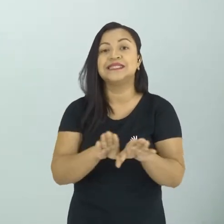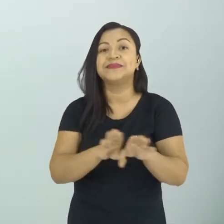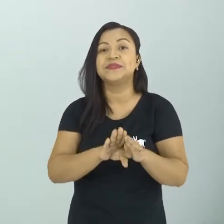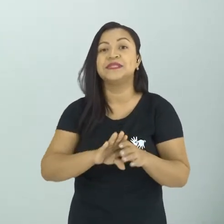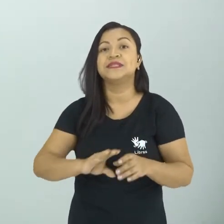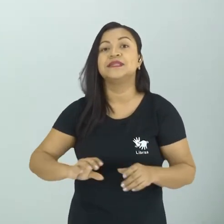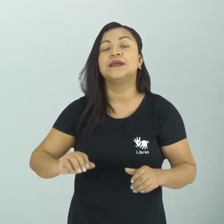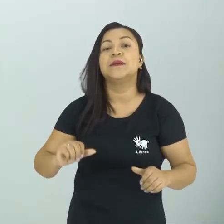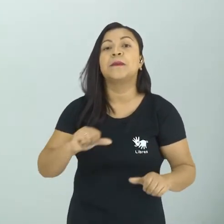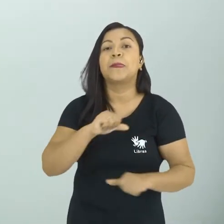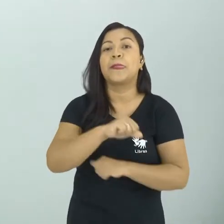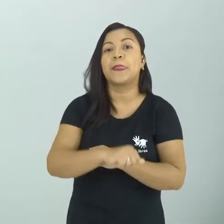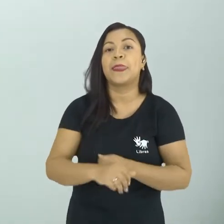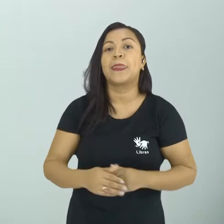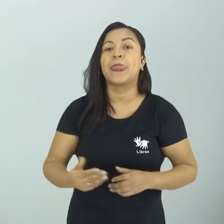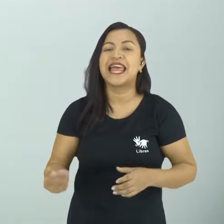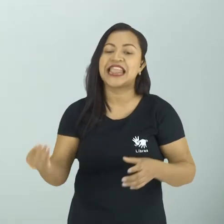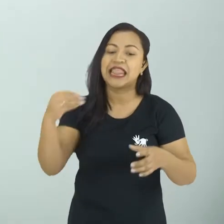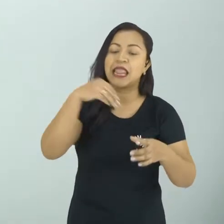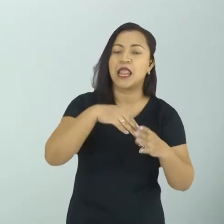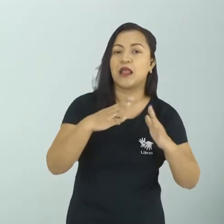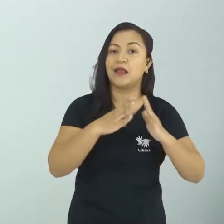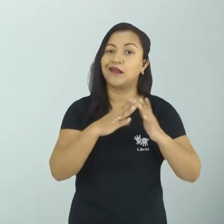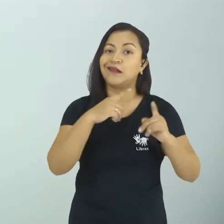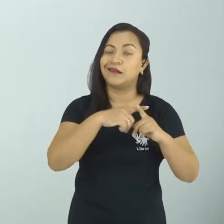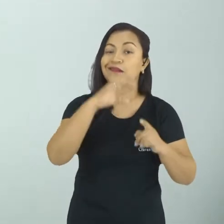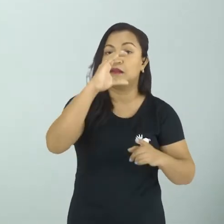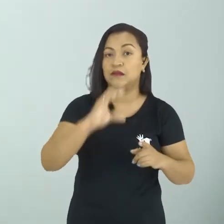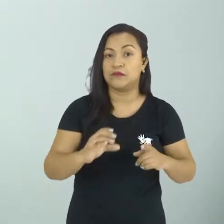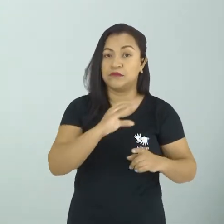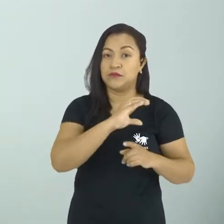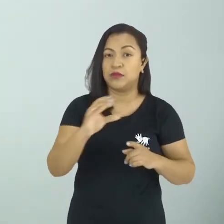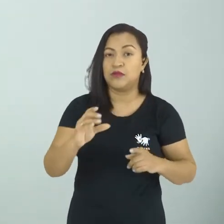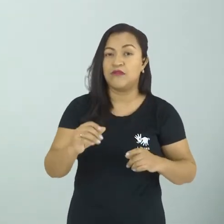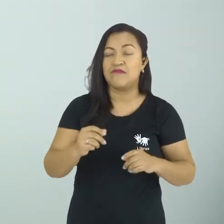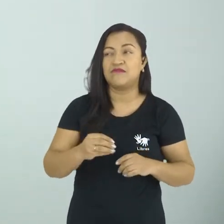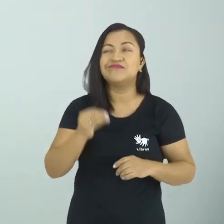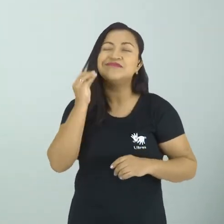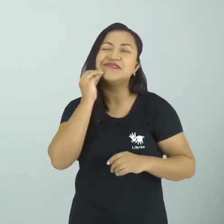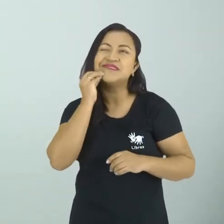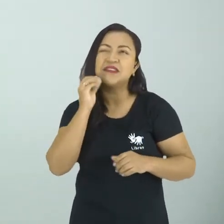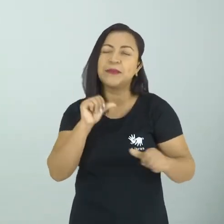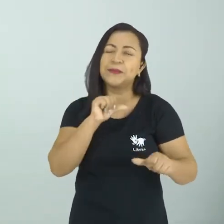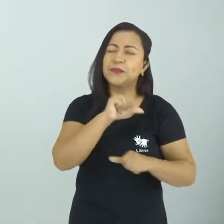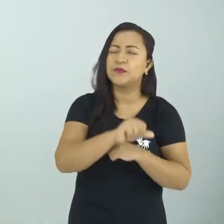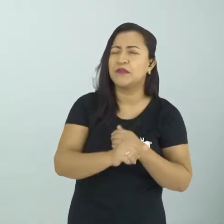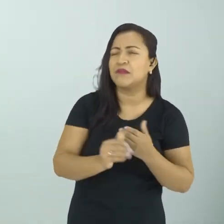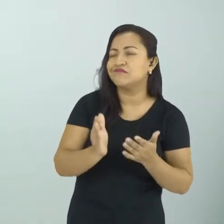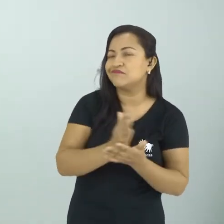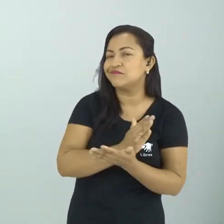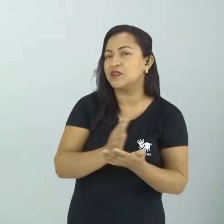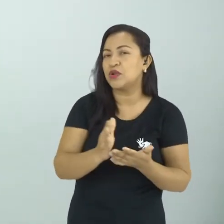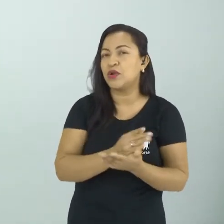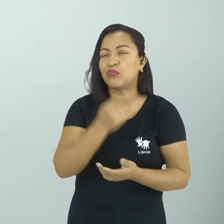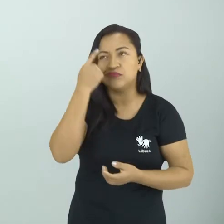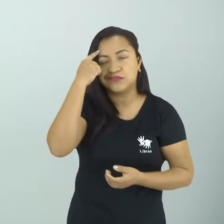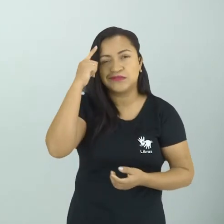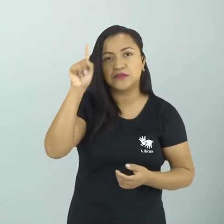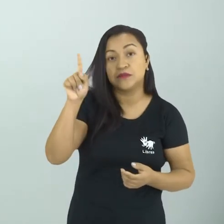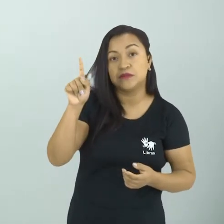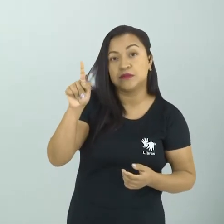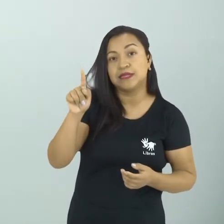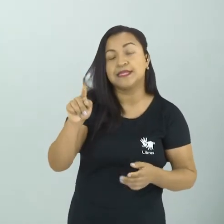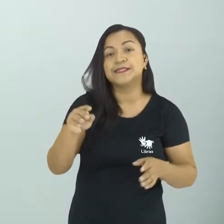Igreja Católica, tá? Eles vão tentar mudar algum posicionamento. Também temos agora livre,